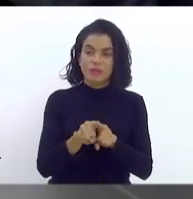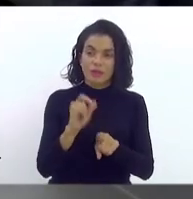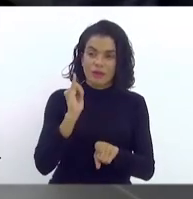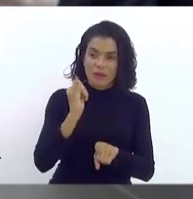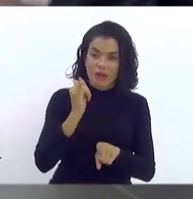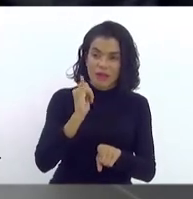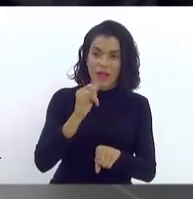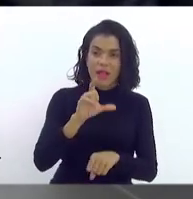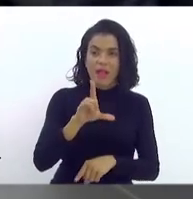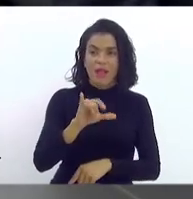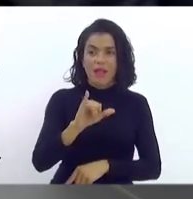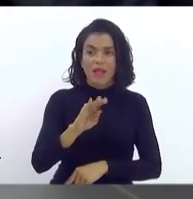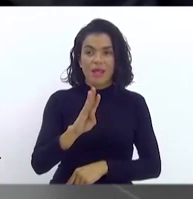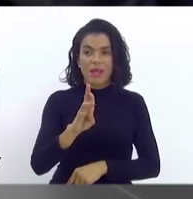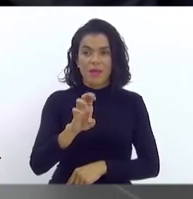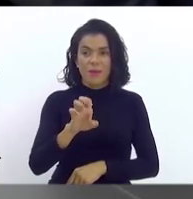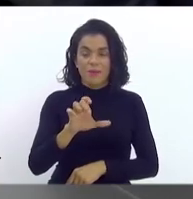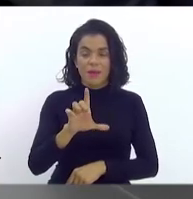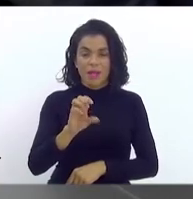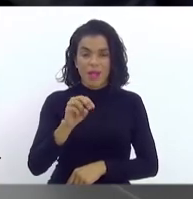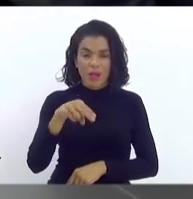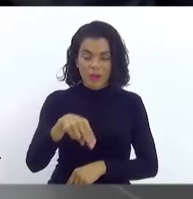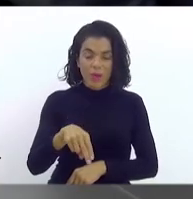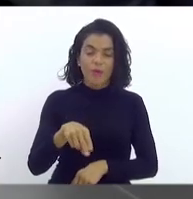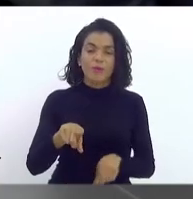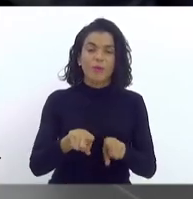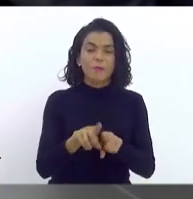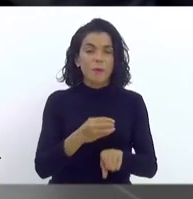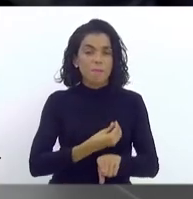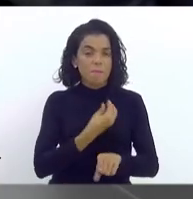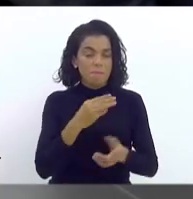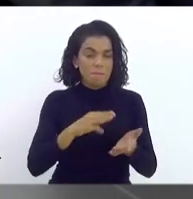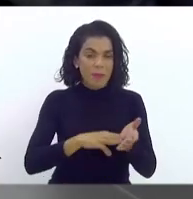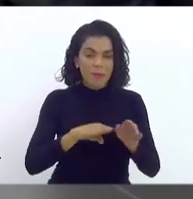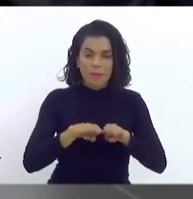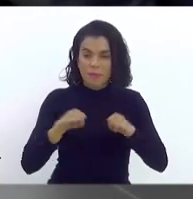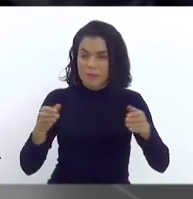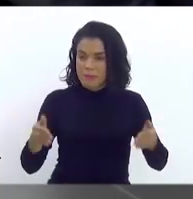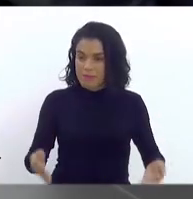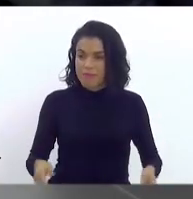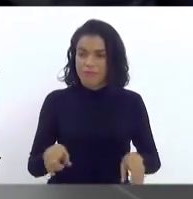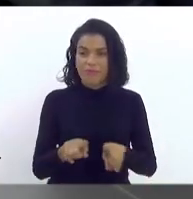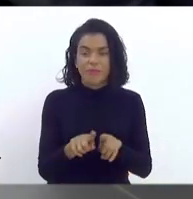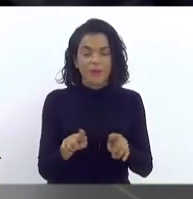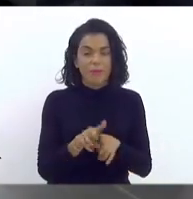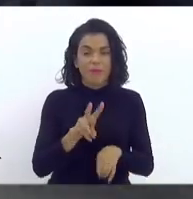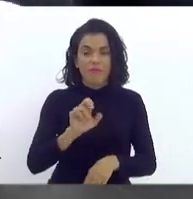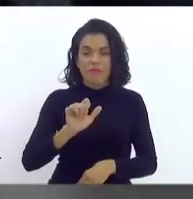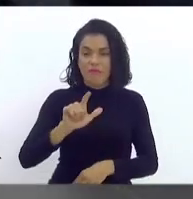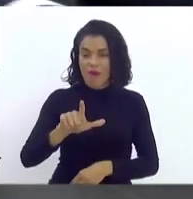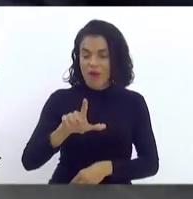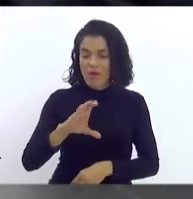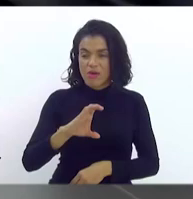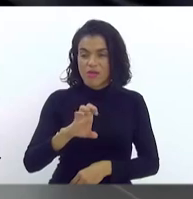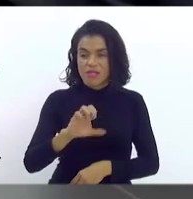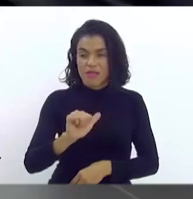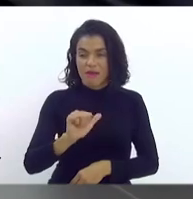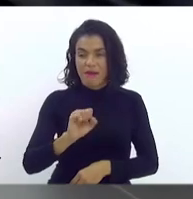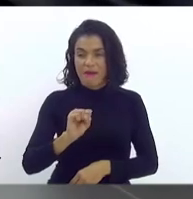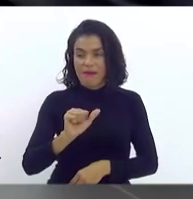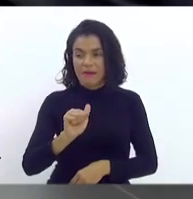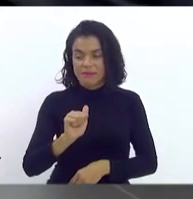Libreirão, nosso membro da mesa também aqui, Tandi Vieira, né? Nosso Valdo Ceasa,